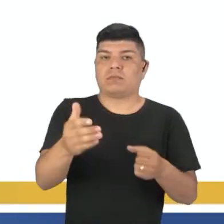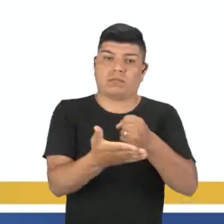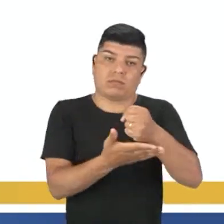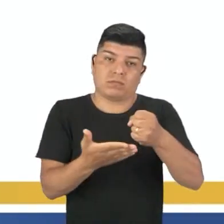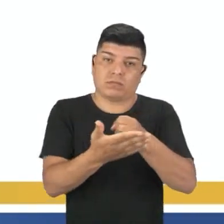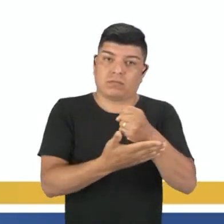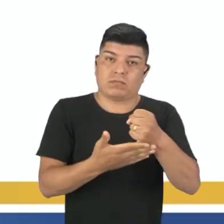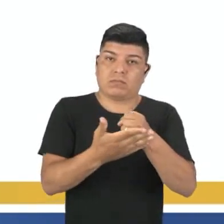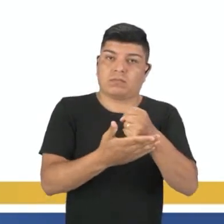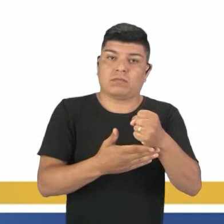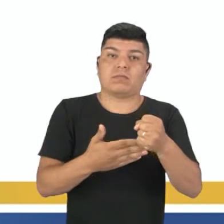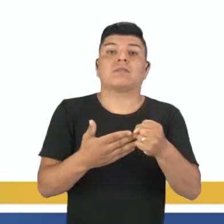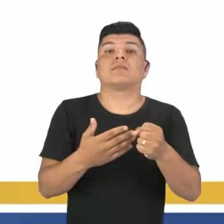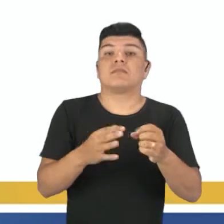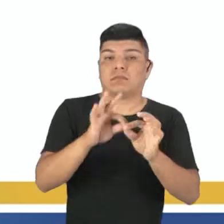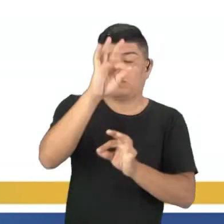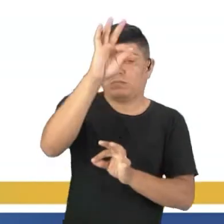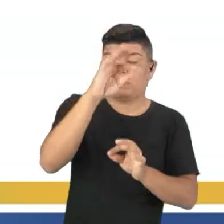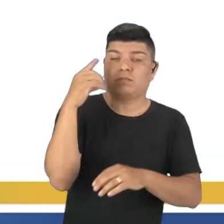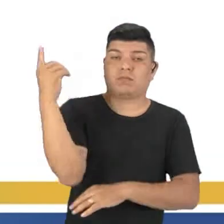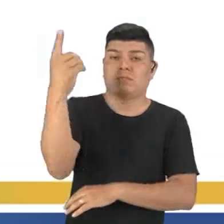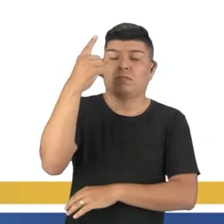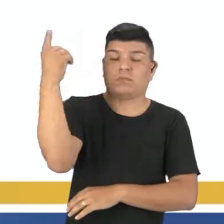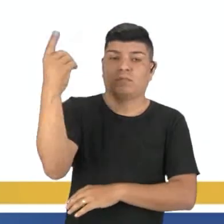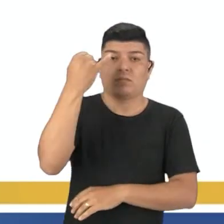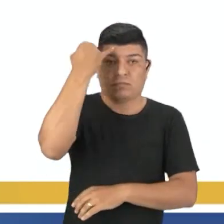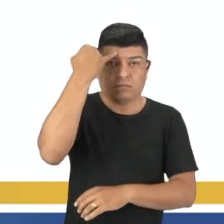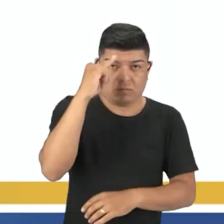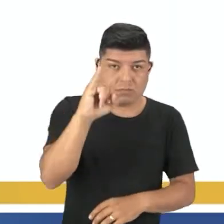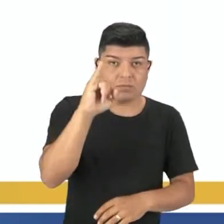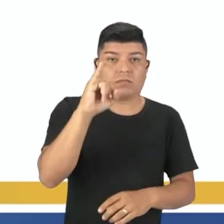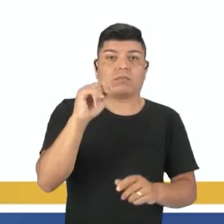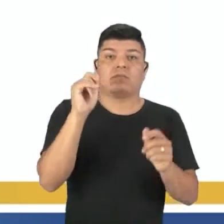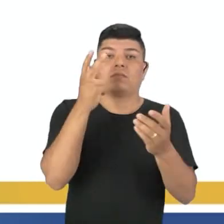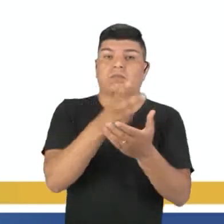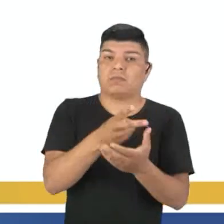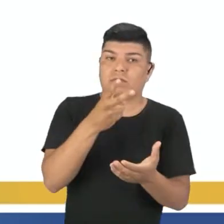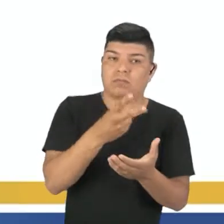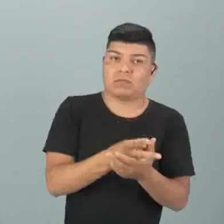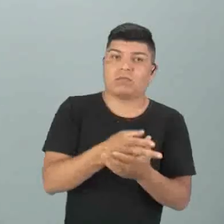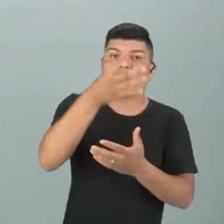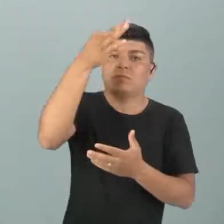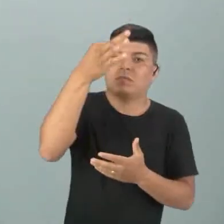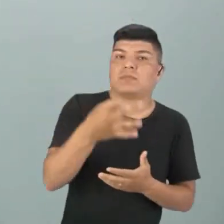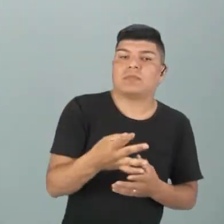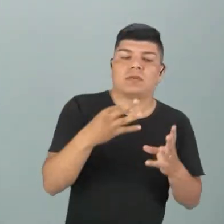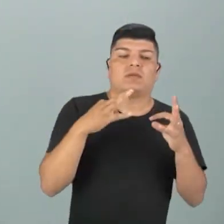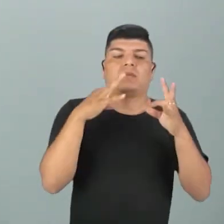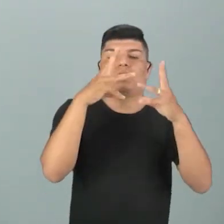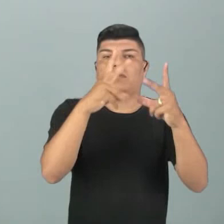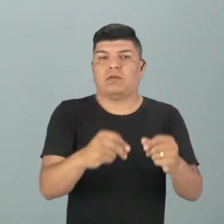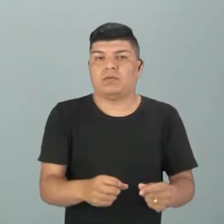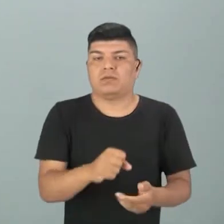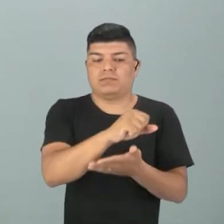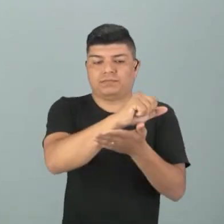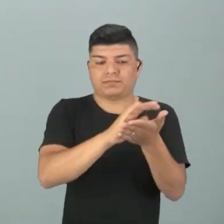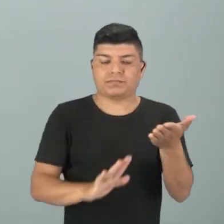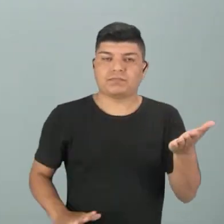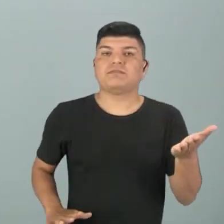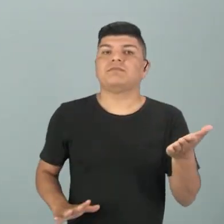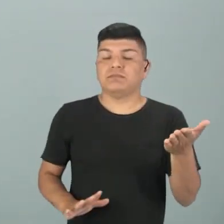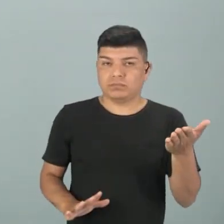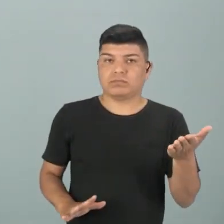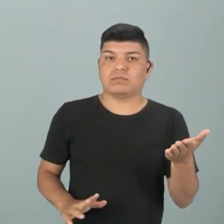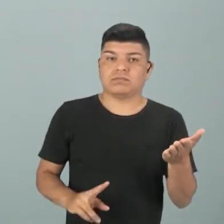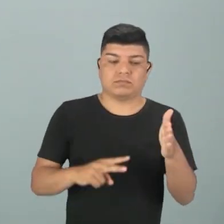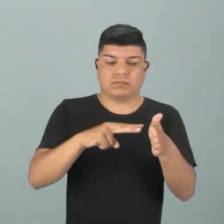pela medida de sua altura. Então, seguindo essa ideia, você sempre acertará todos os exercícios, né,